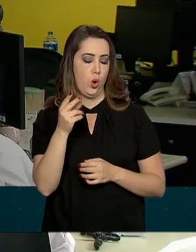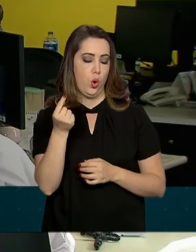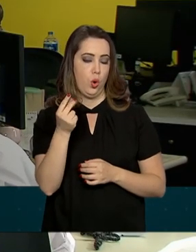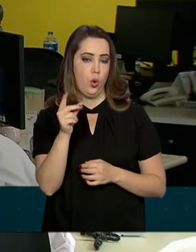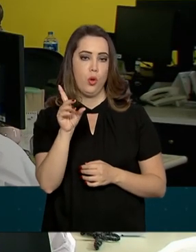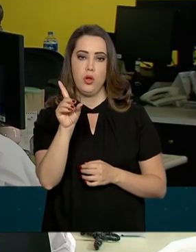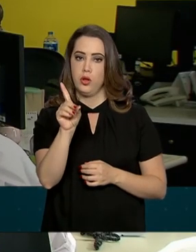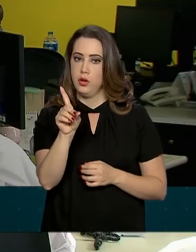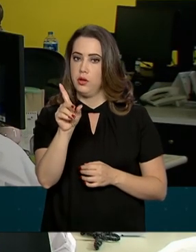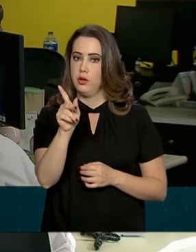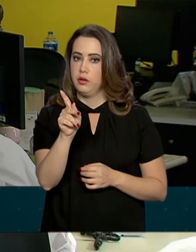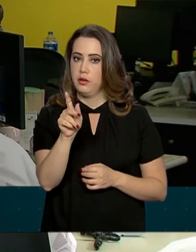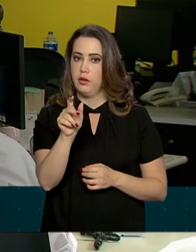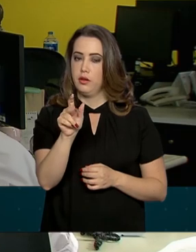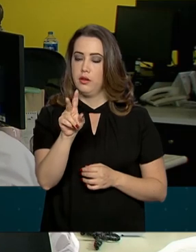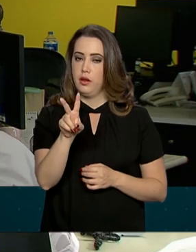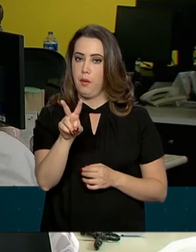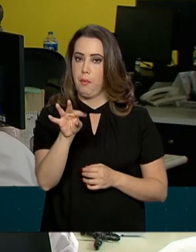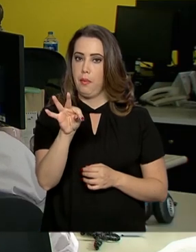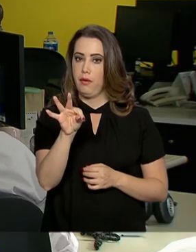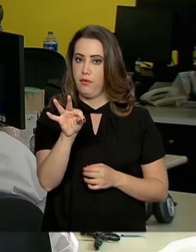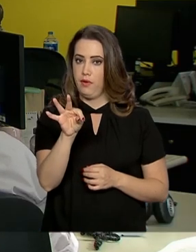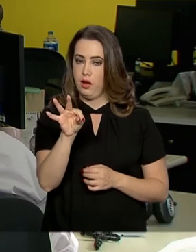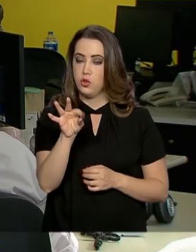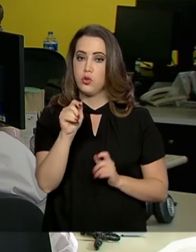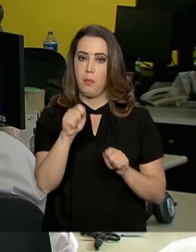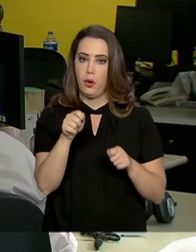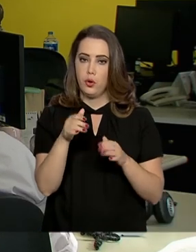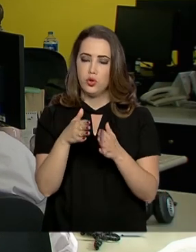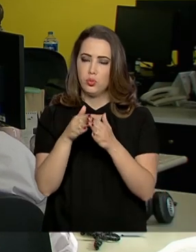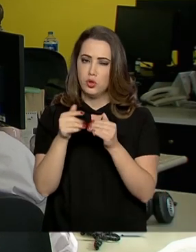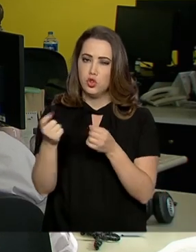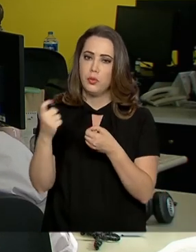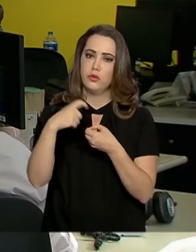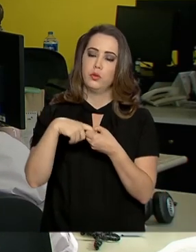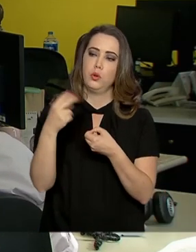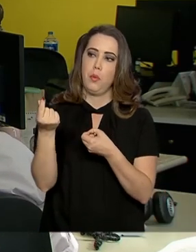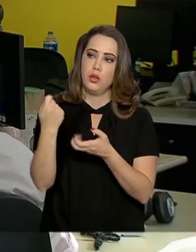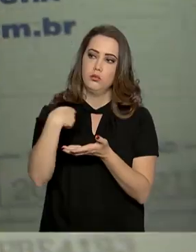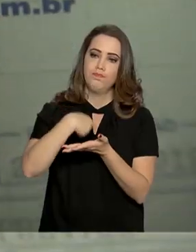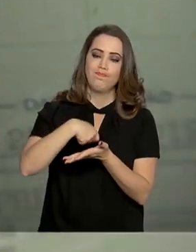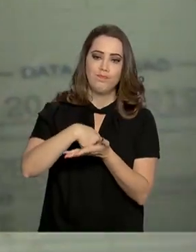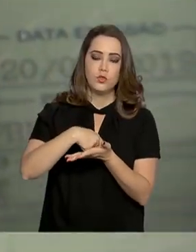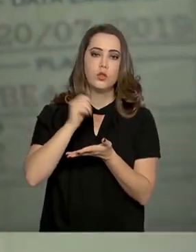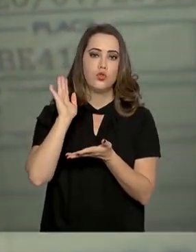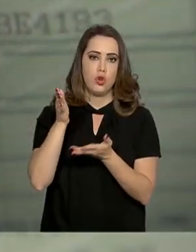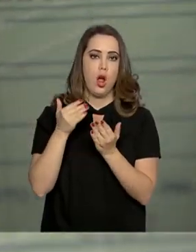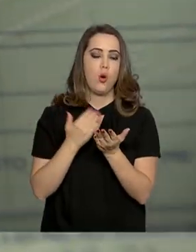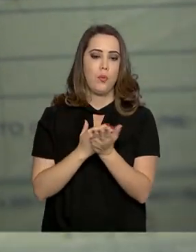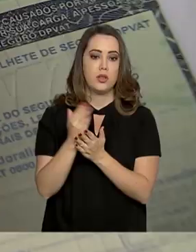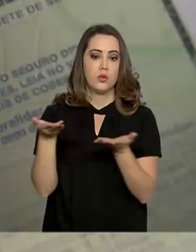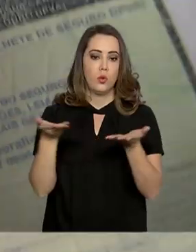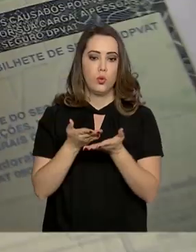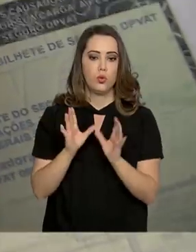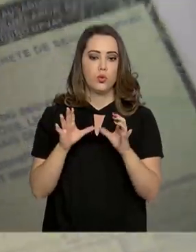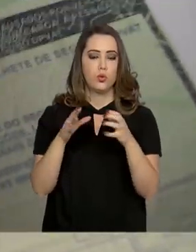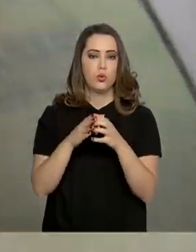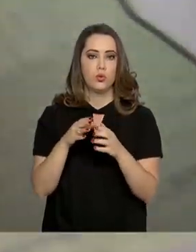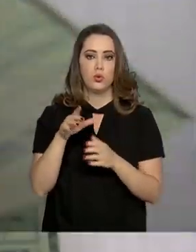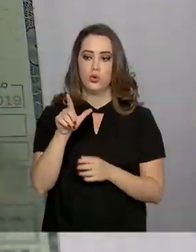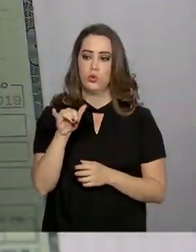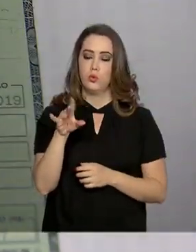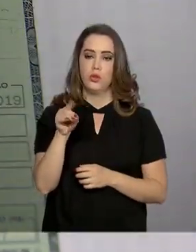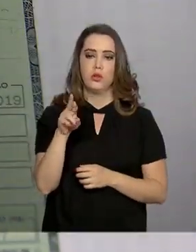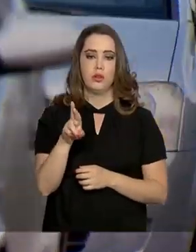obrigatório, pode solicitar a restituição do valor excedente pela internet já a partir de hoje. A seguradora líder que administra o